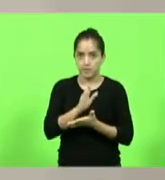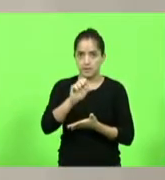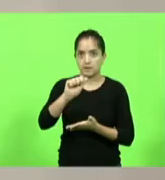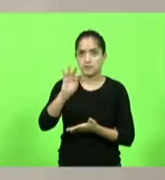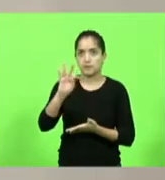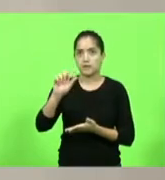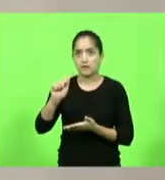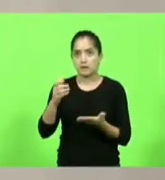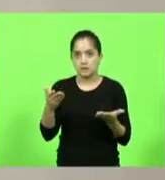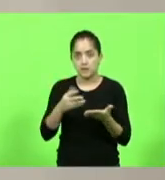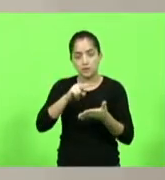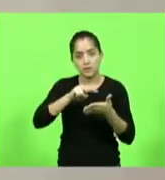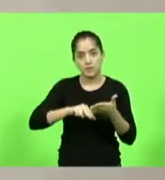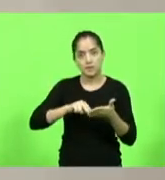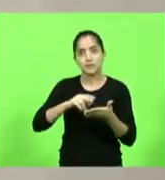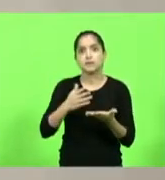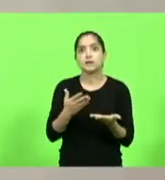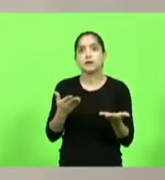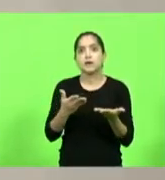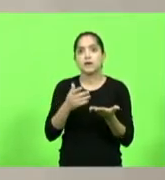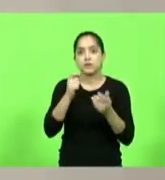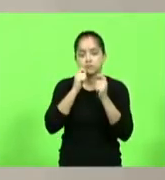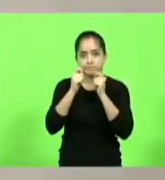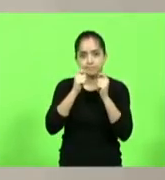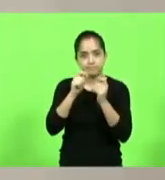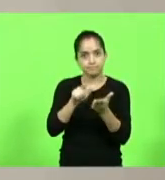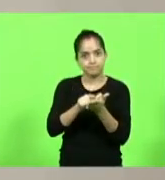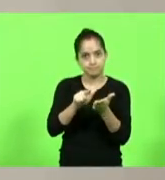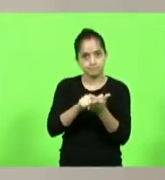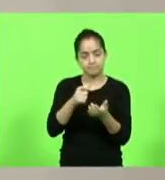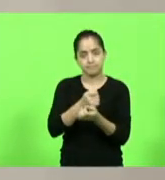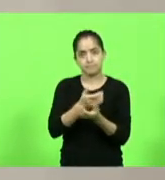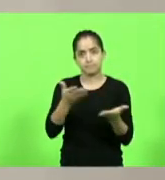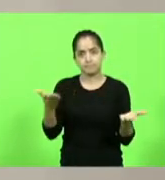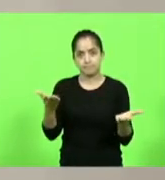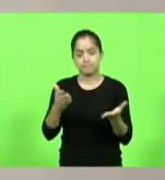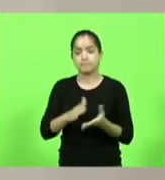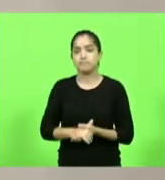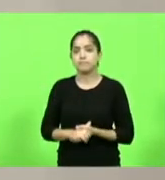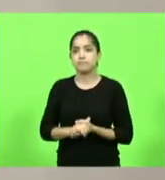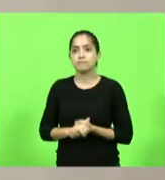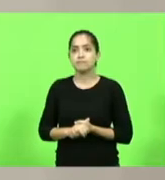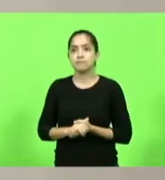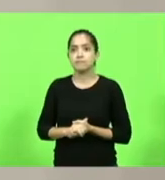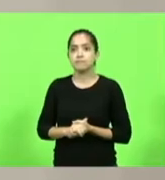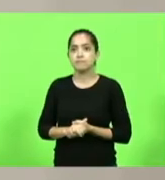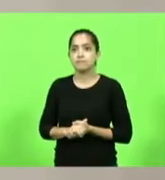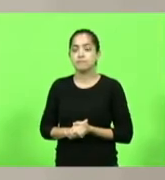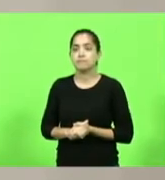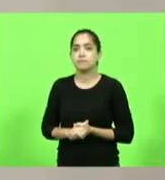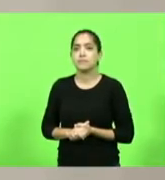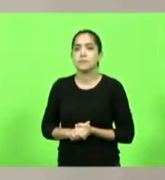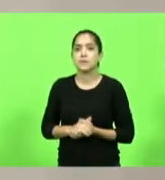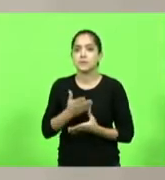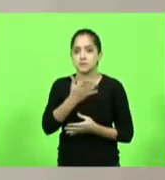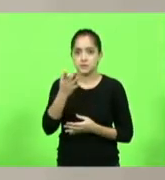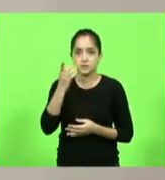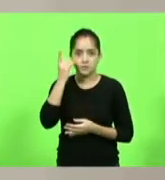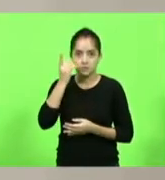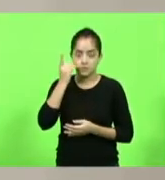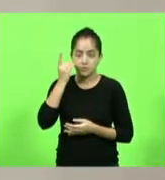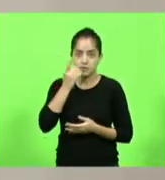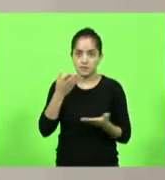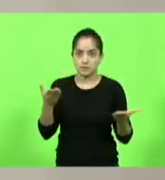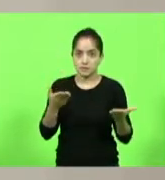que acaba de ser lida. Peço assessoria para que proceda distribuição do expediente. Senhoras deputadas, senhores deputados,